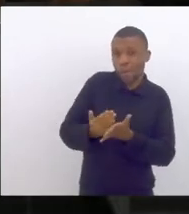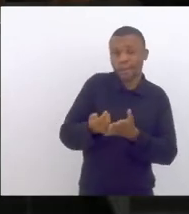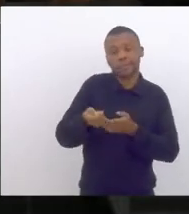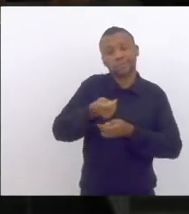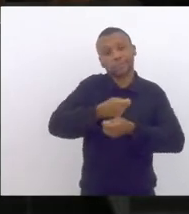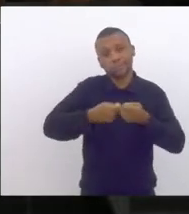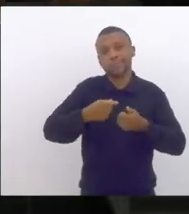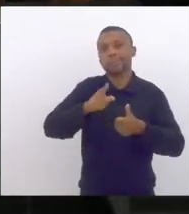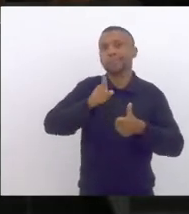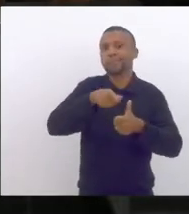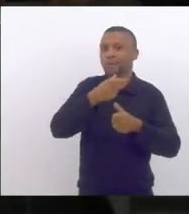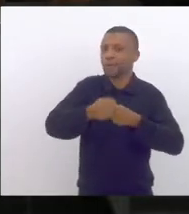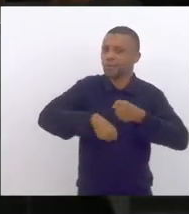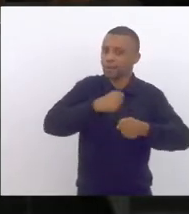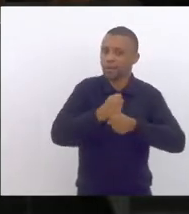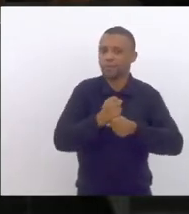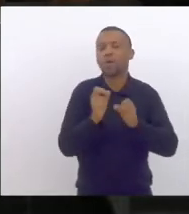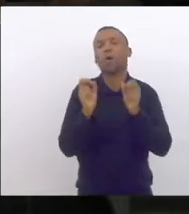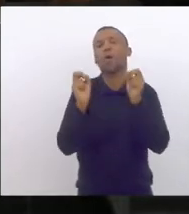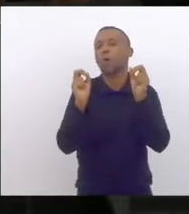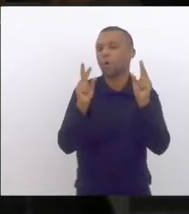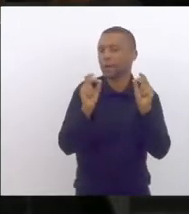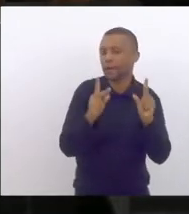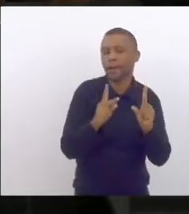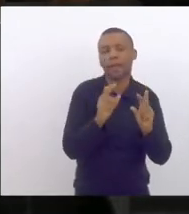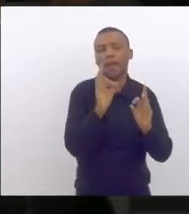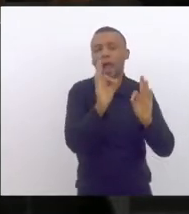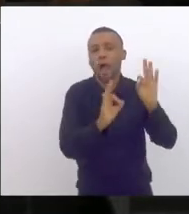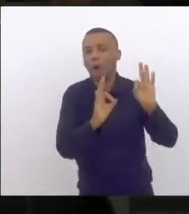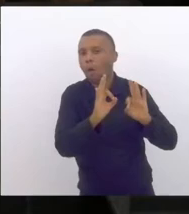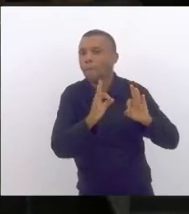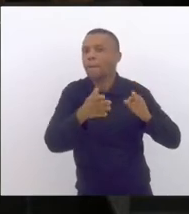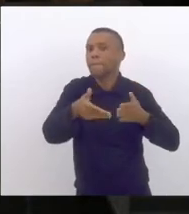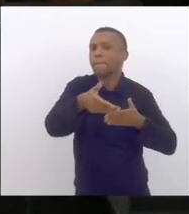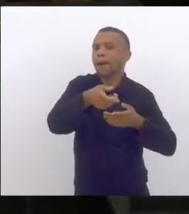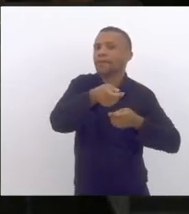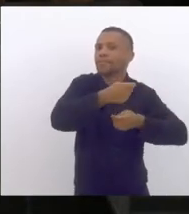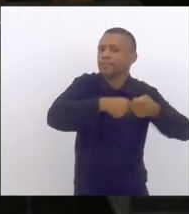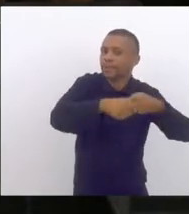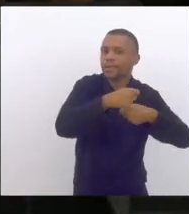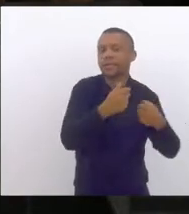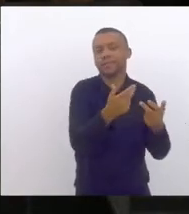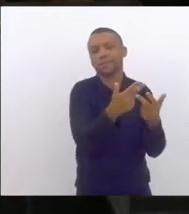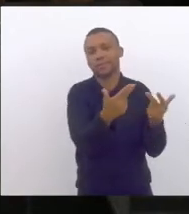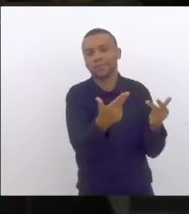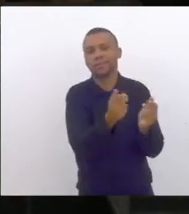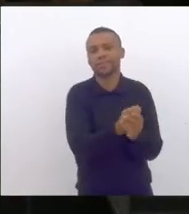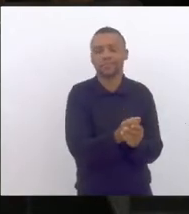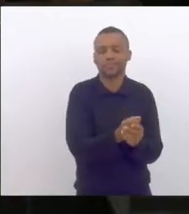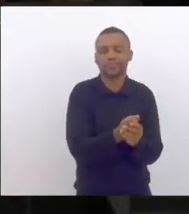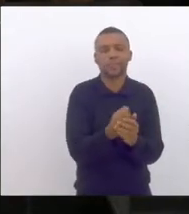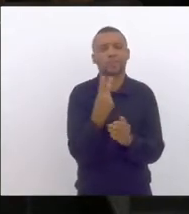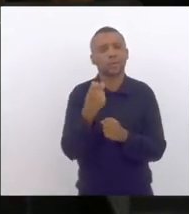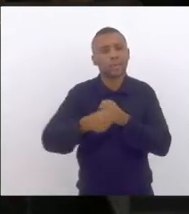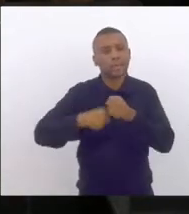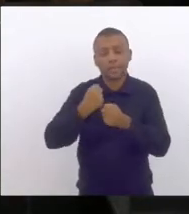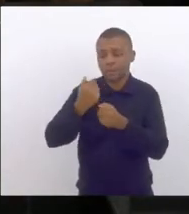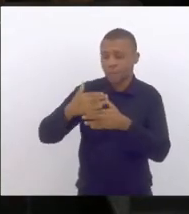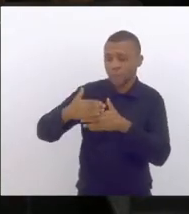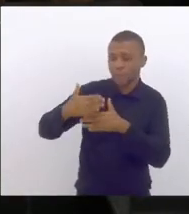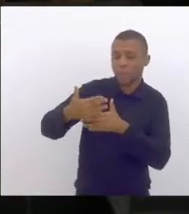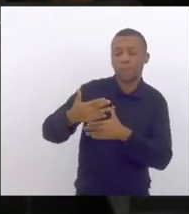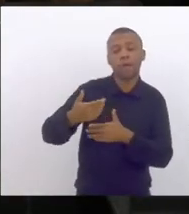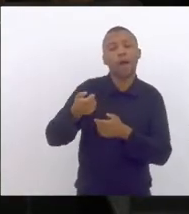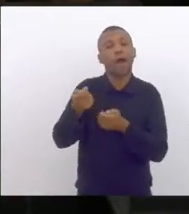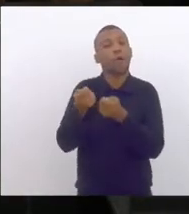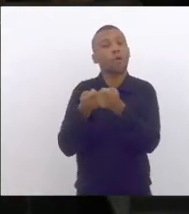arrumar a casa nos dois segundos nos dois anos seguintes tenta ser gestor e